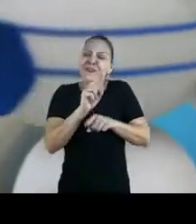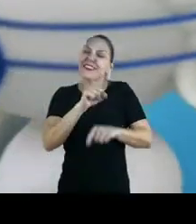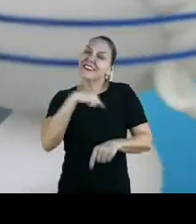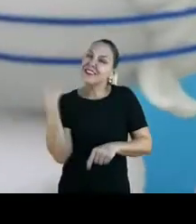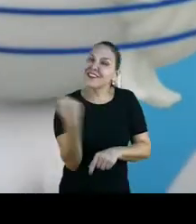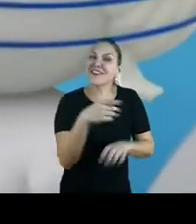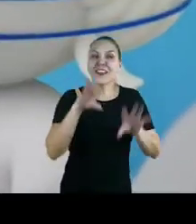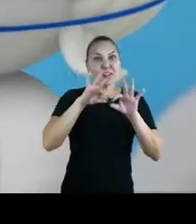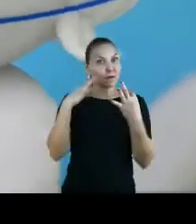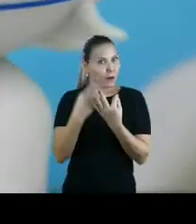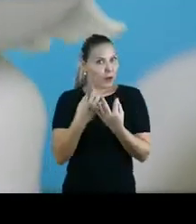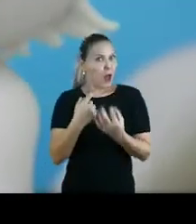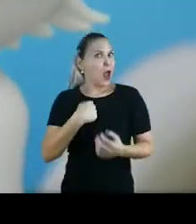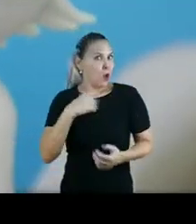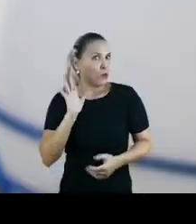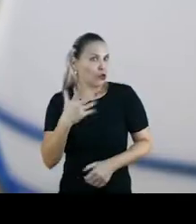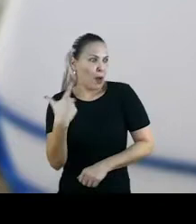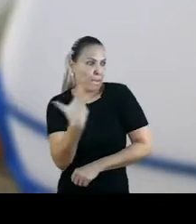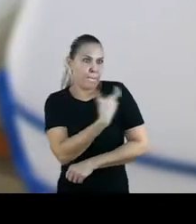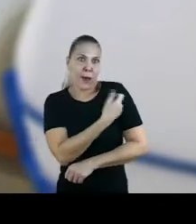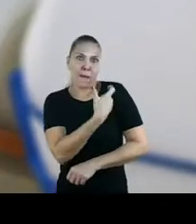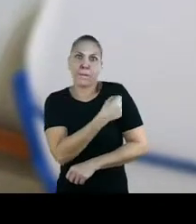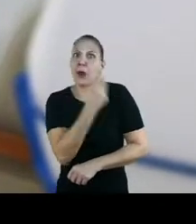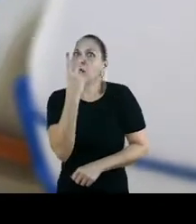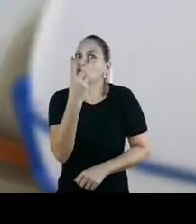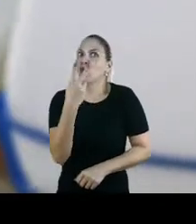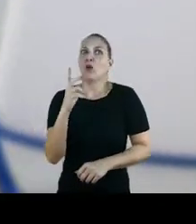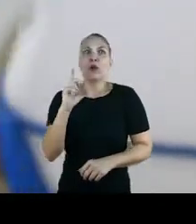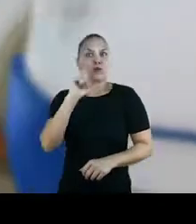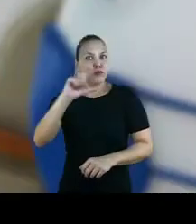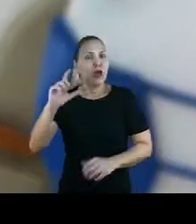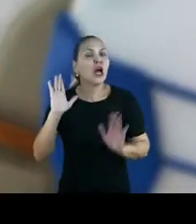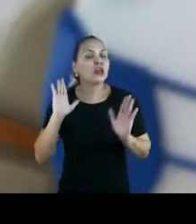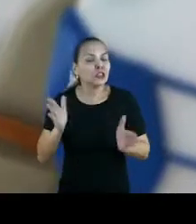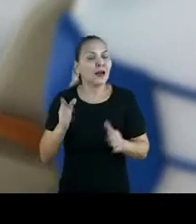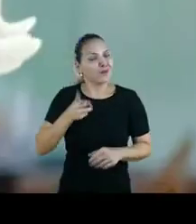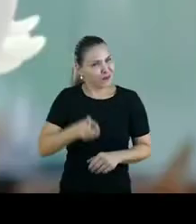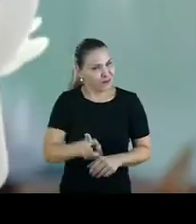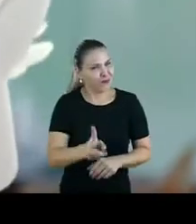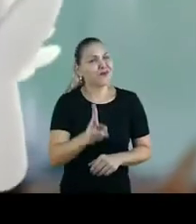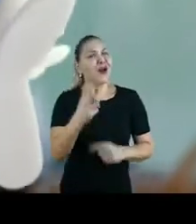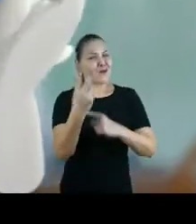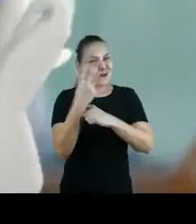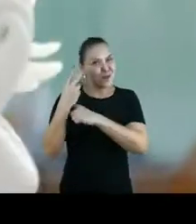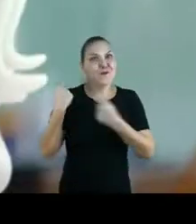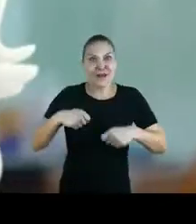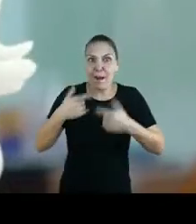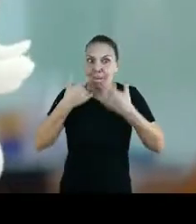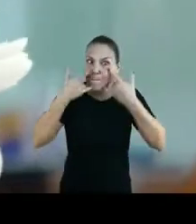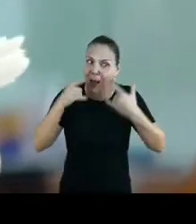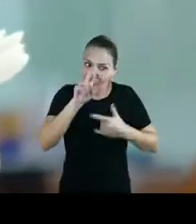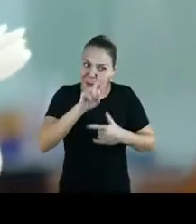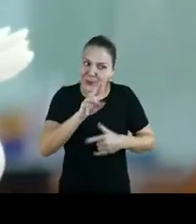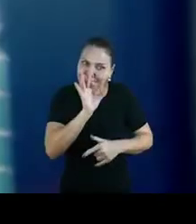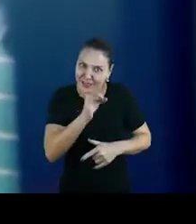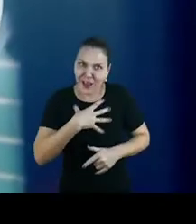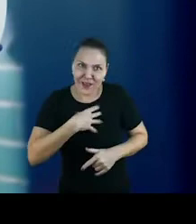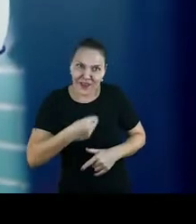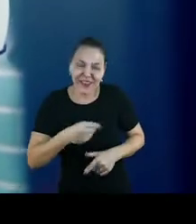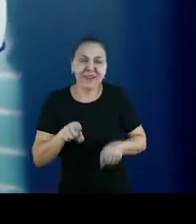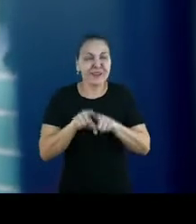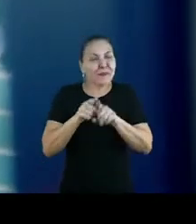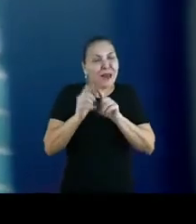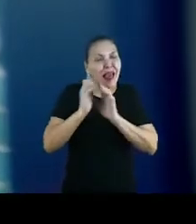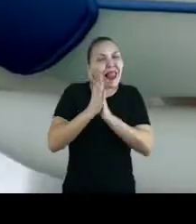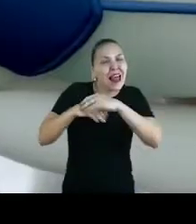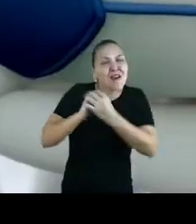família. Eu já tomei as duas doses. Mesmo assim, temos que continuar nos cuidando. Máscara, certo, filho? Tem que